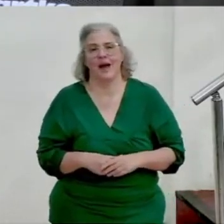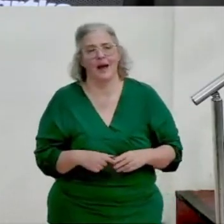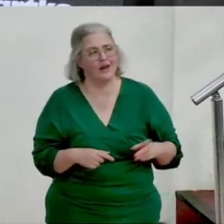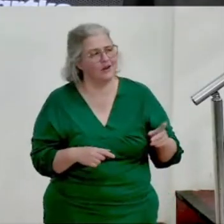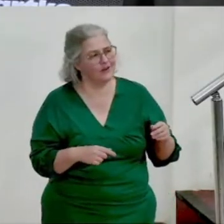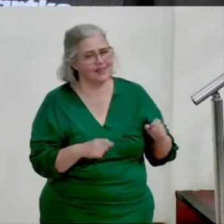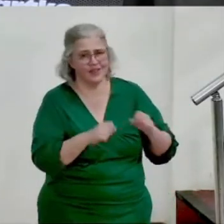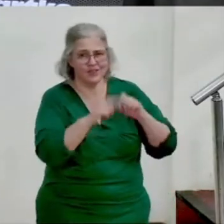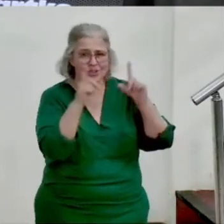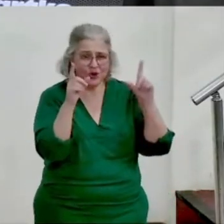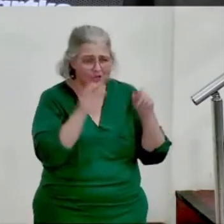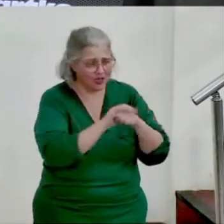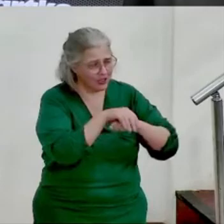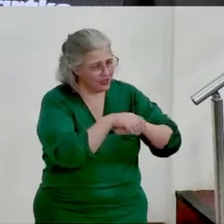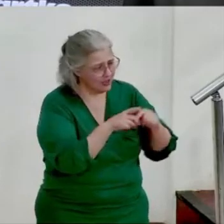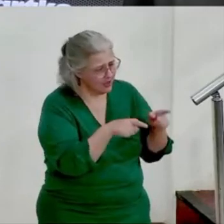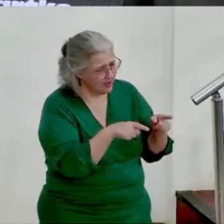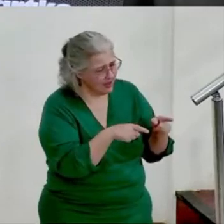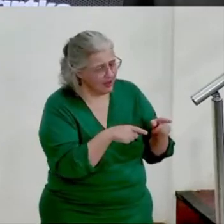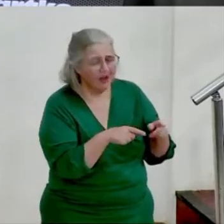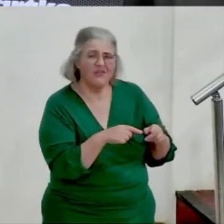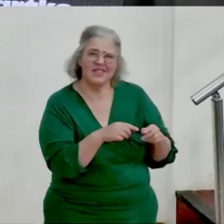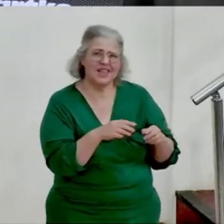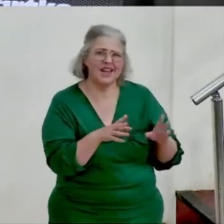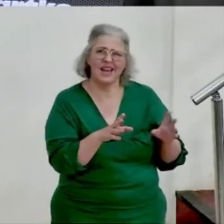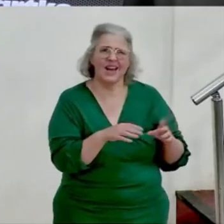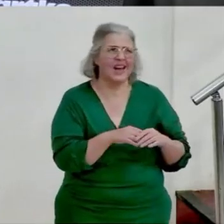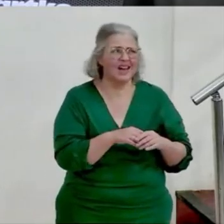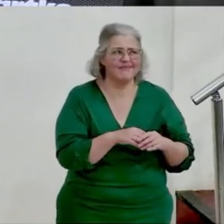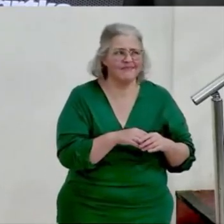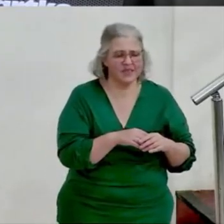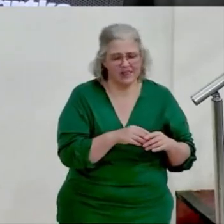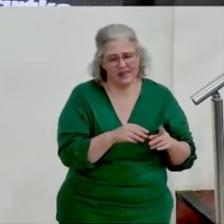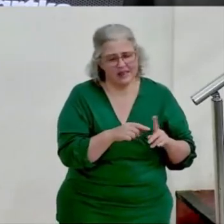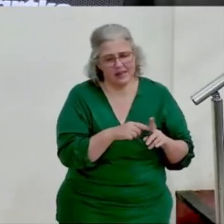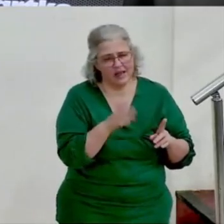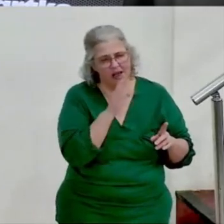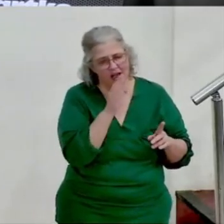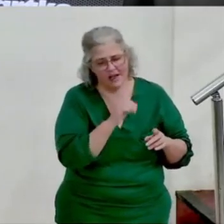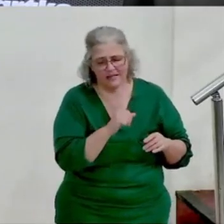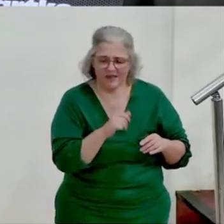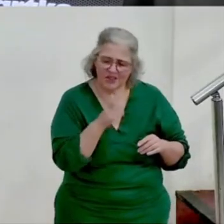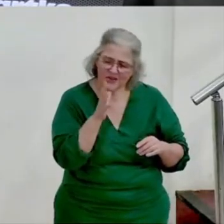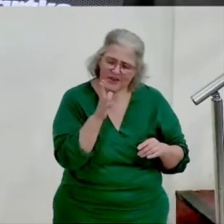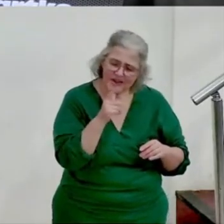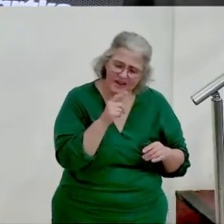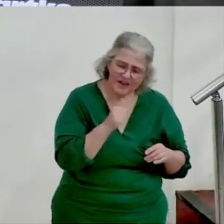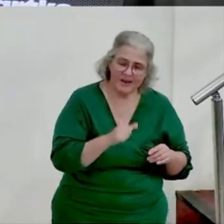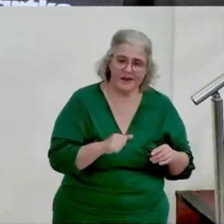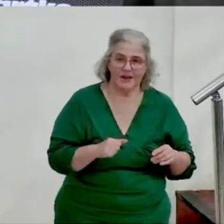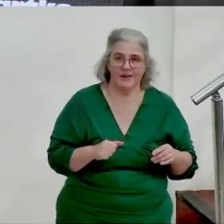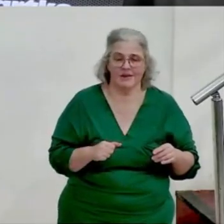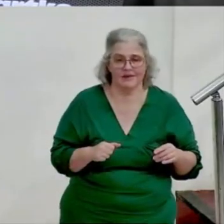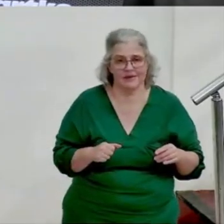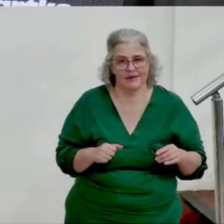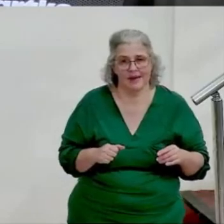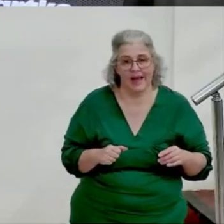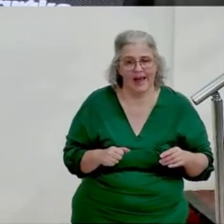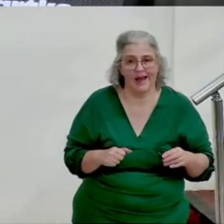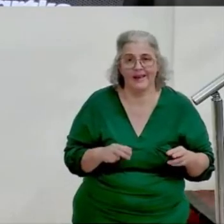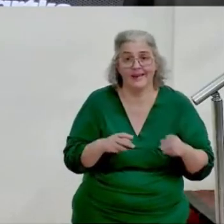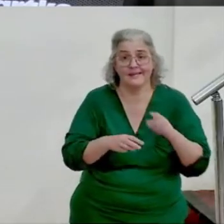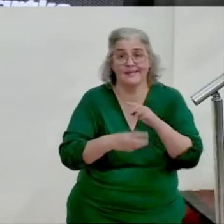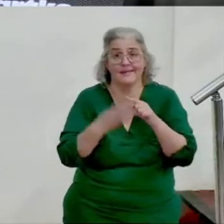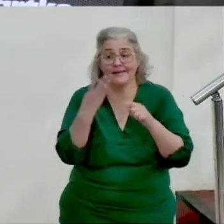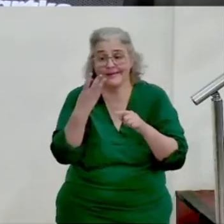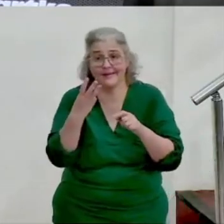você acorda e você percebe que não são mais contrações de treinamento. Você percebe que chegou a hora.